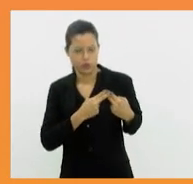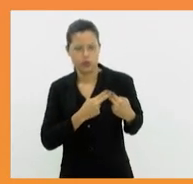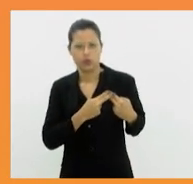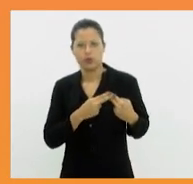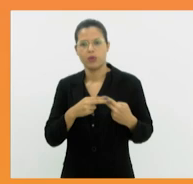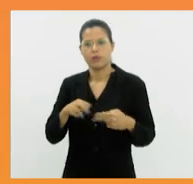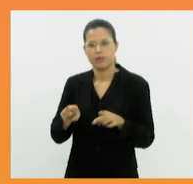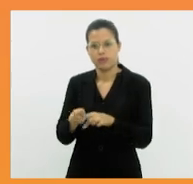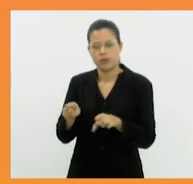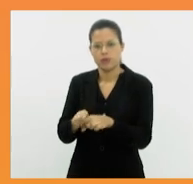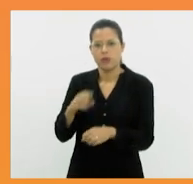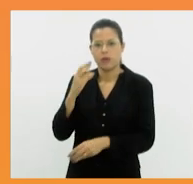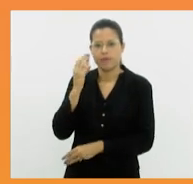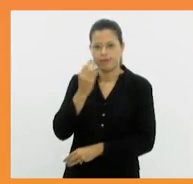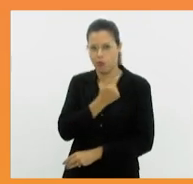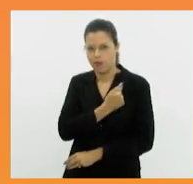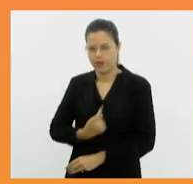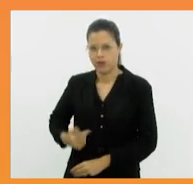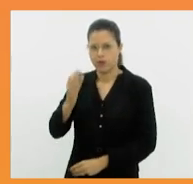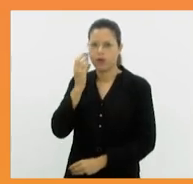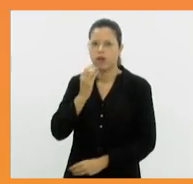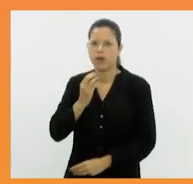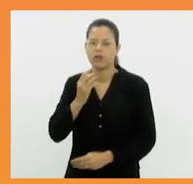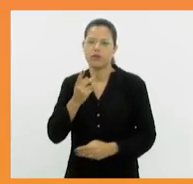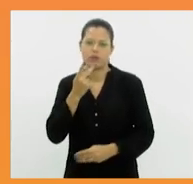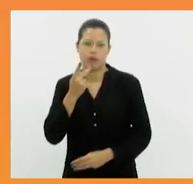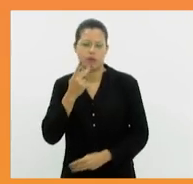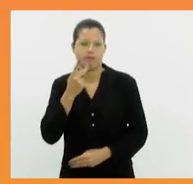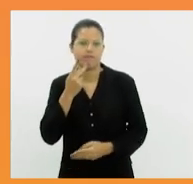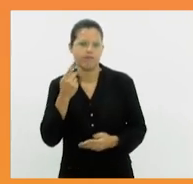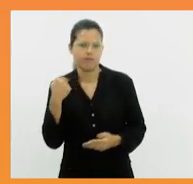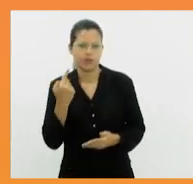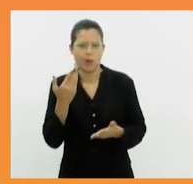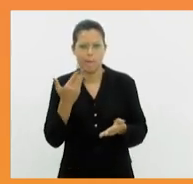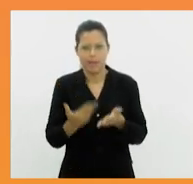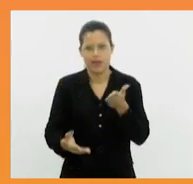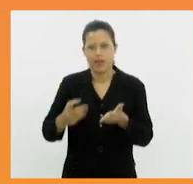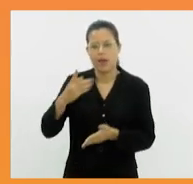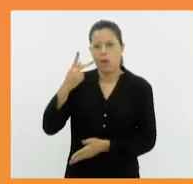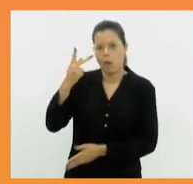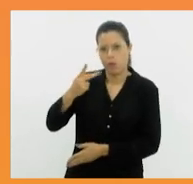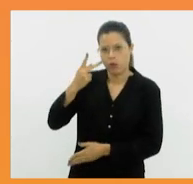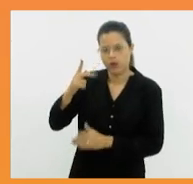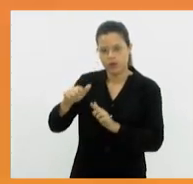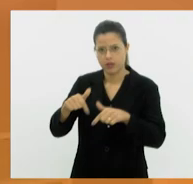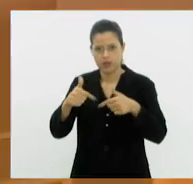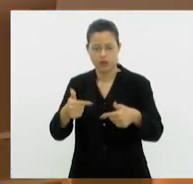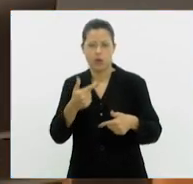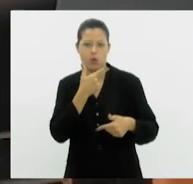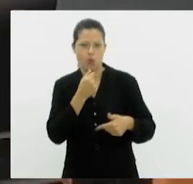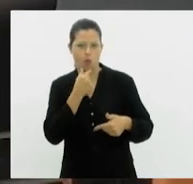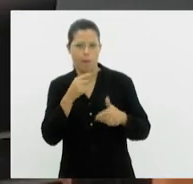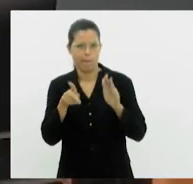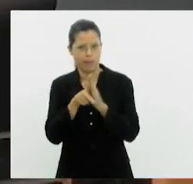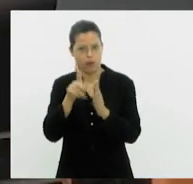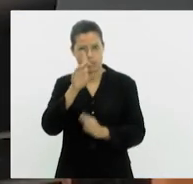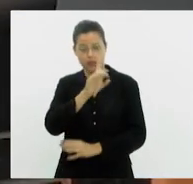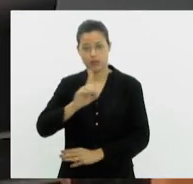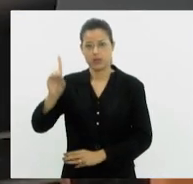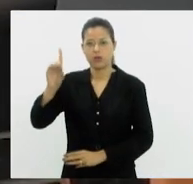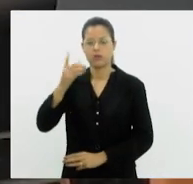Castro afirmou que a política fluminense perdeu um político atuante e um homem de Deus. Os colegas